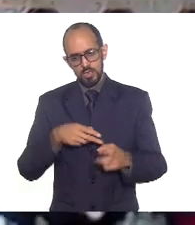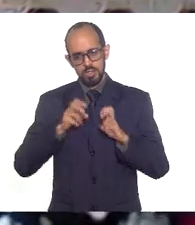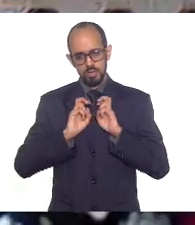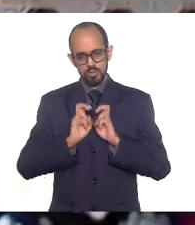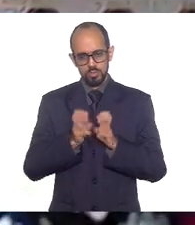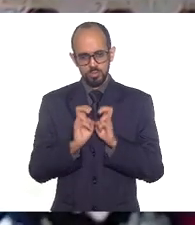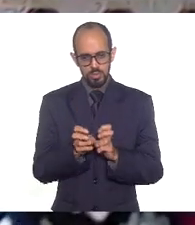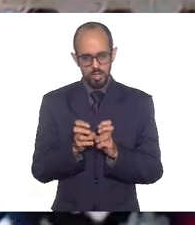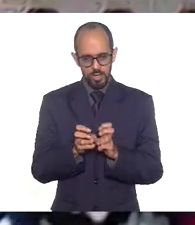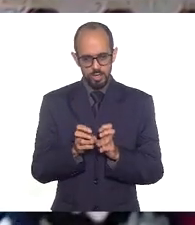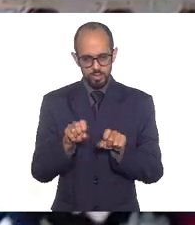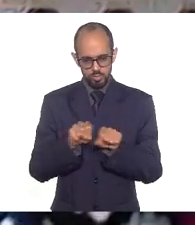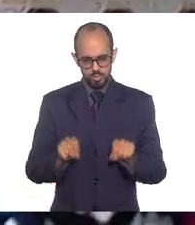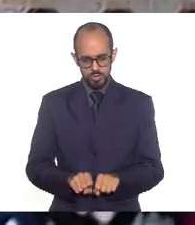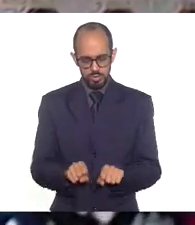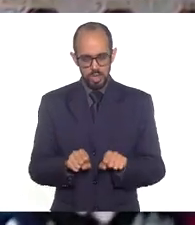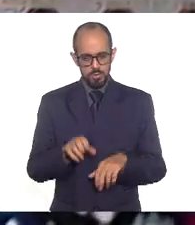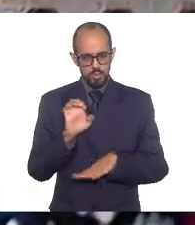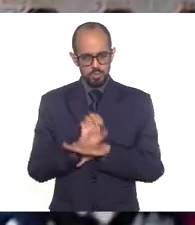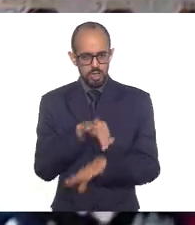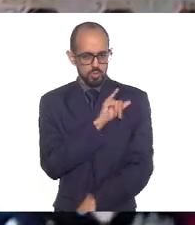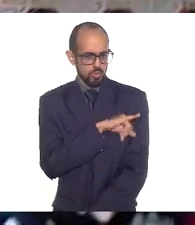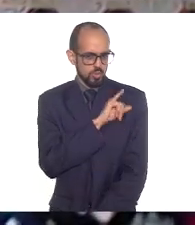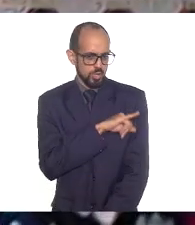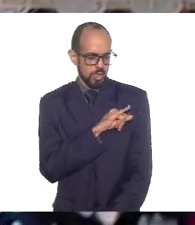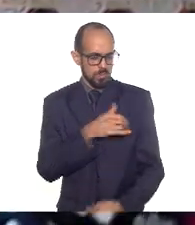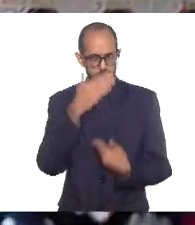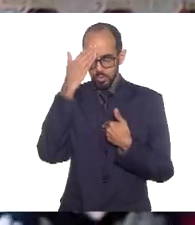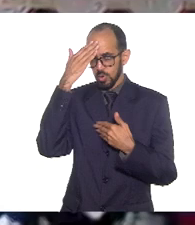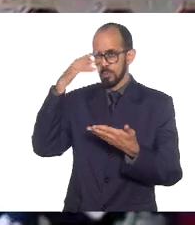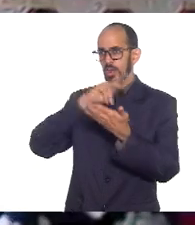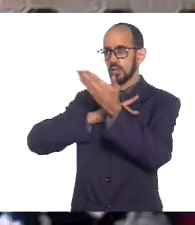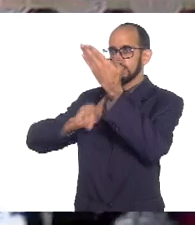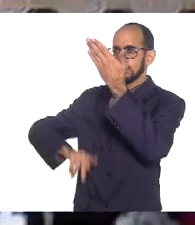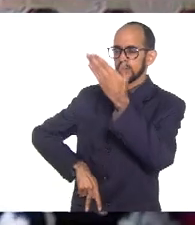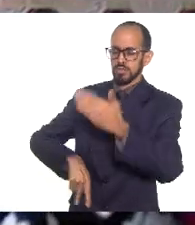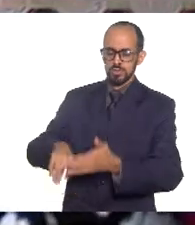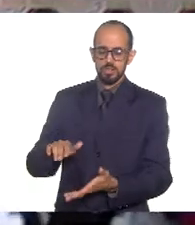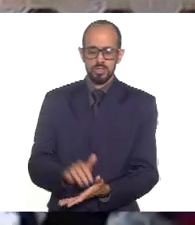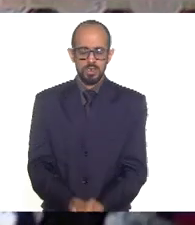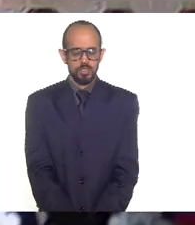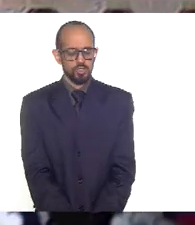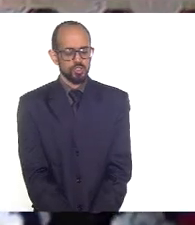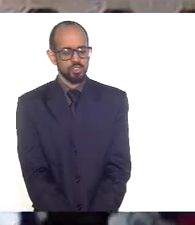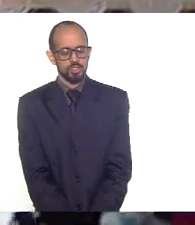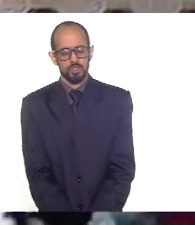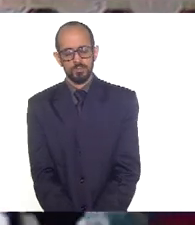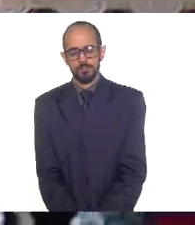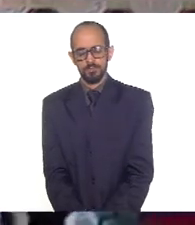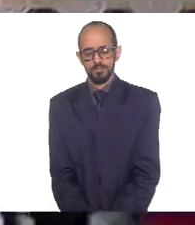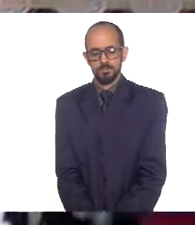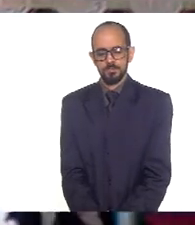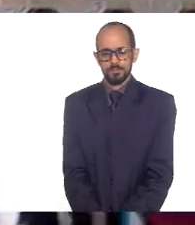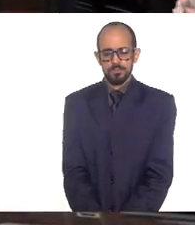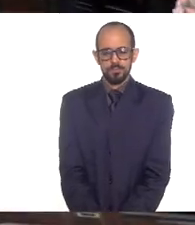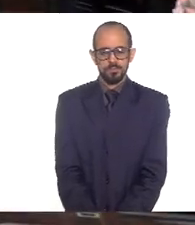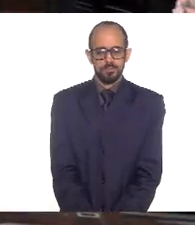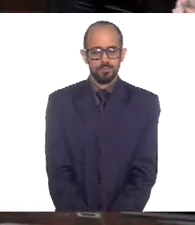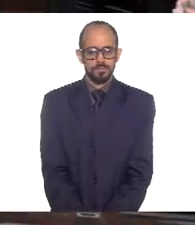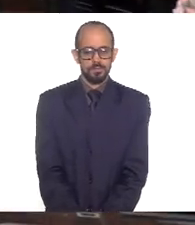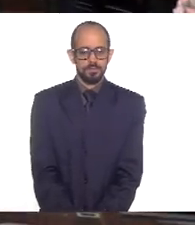Ferroviário aqui do nosso estado muito obrigado a presidente obrigado ao plenário dessa casa mais uma vez